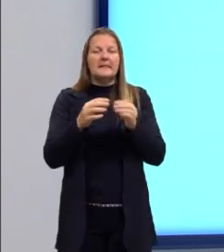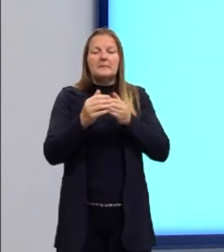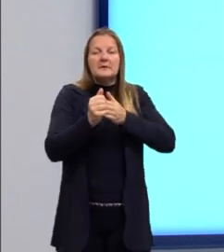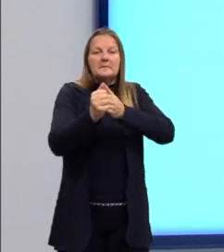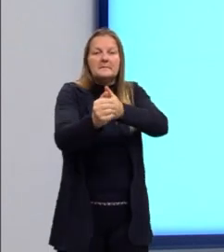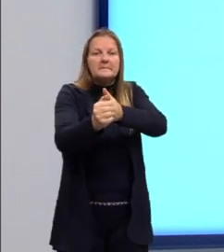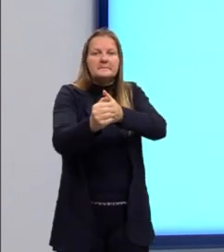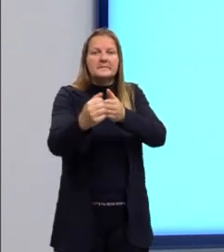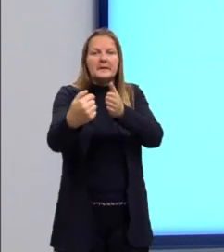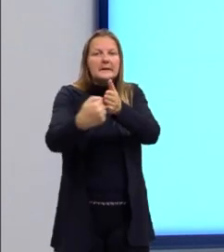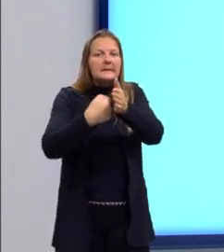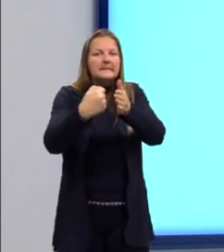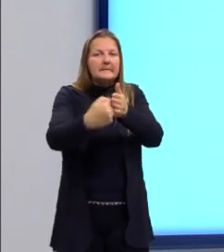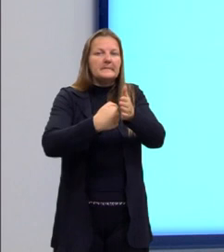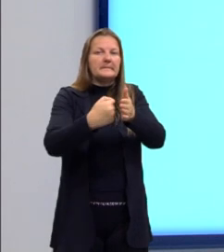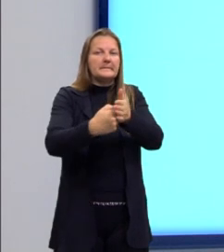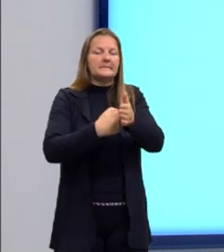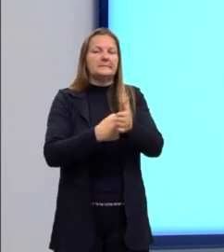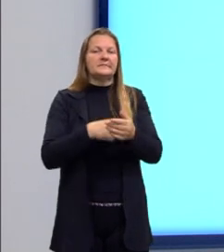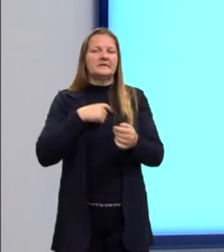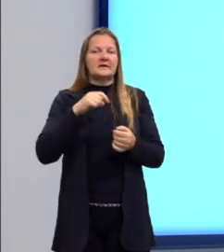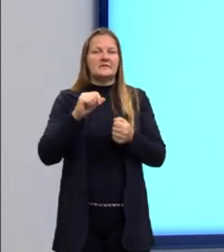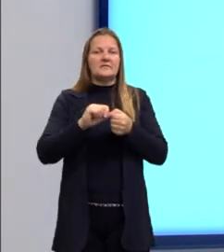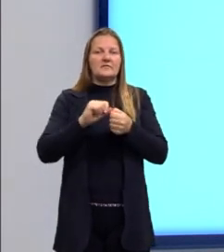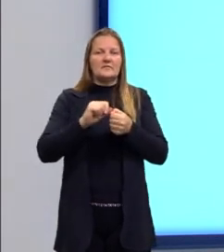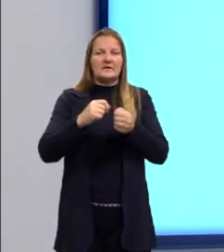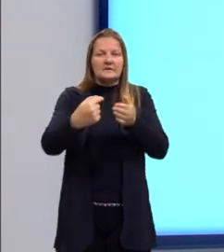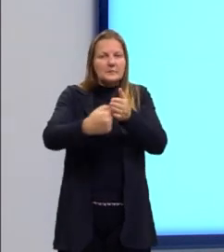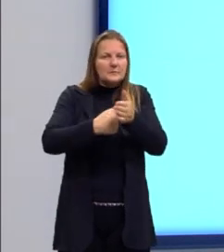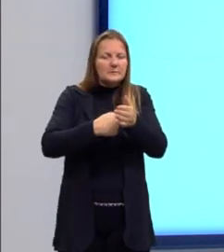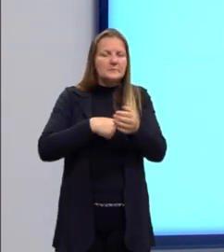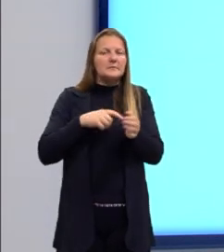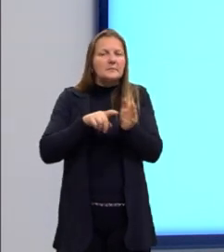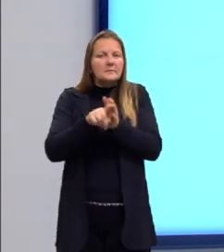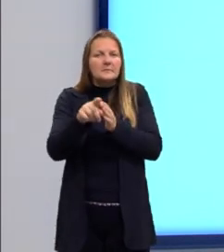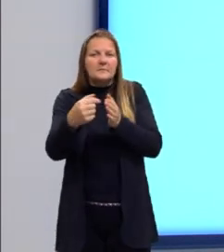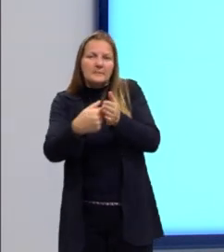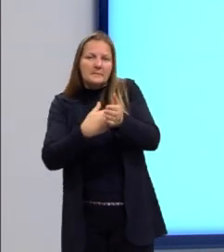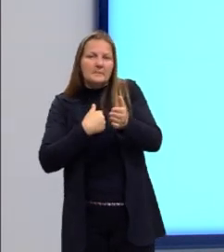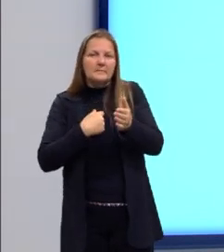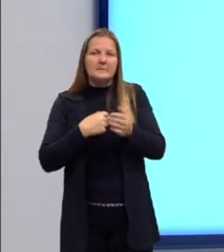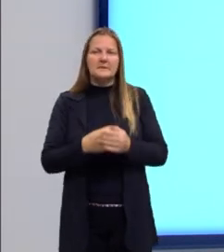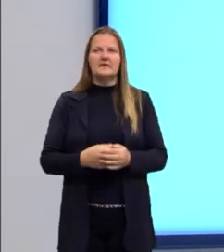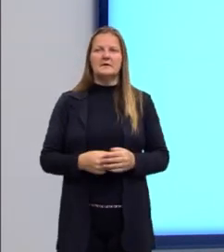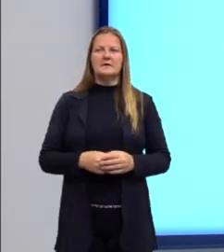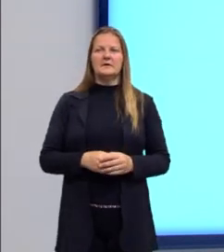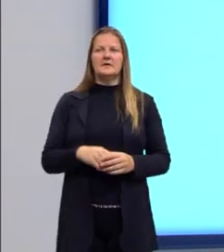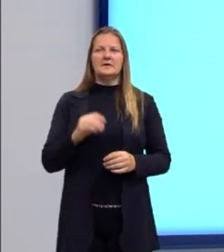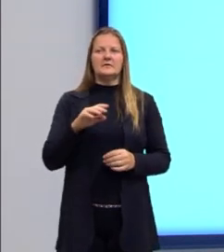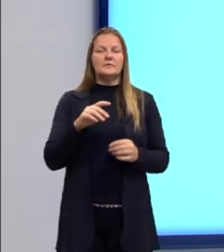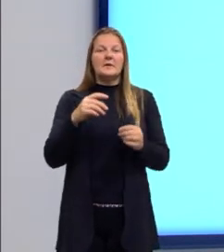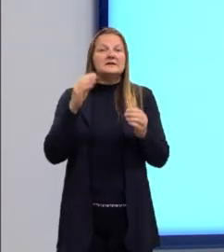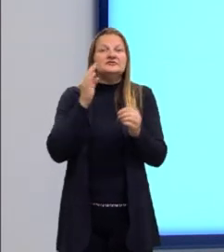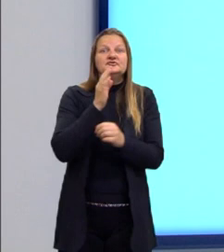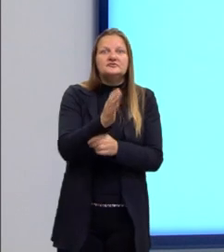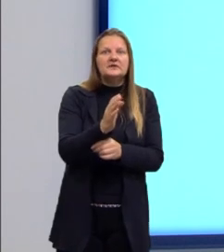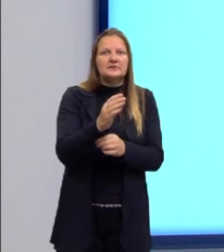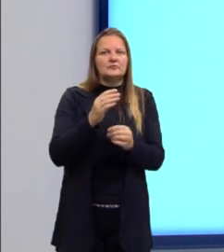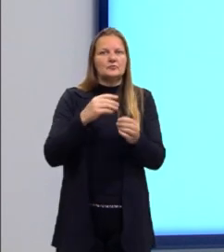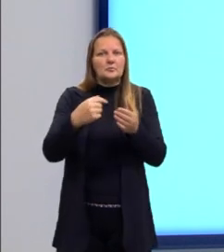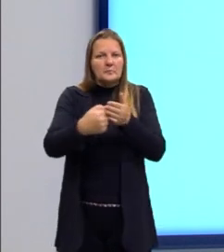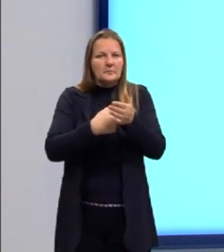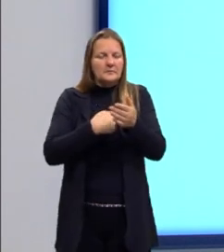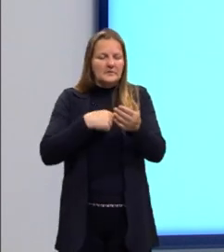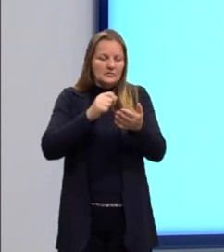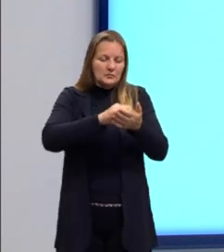por algumas perguntas a gente sempre vai fazer perguntas por mais que essas perguntas não sejam perguntas diretas né eu